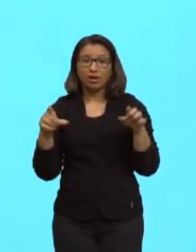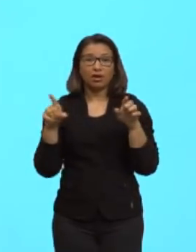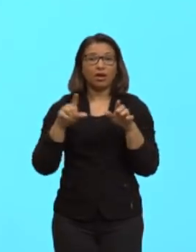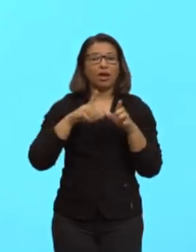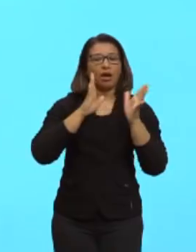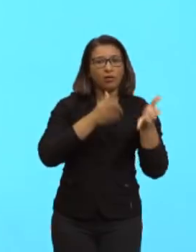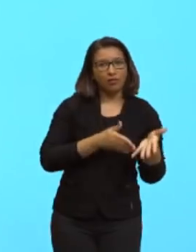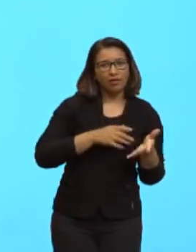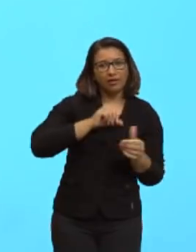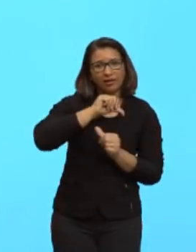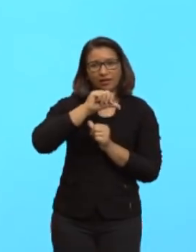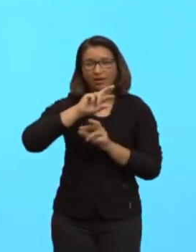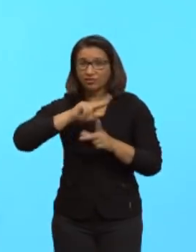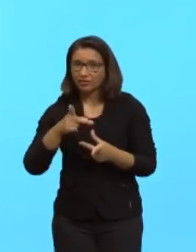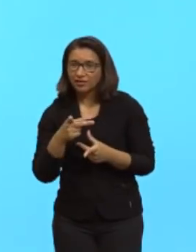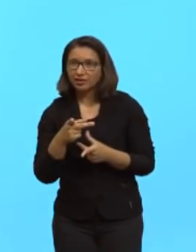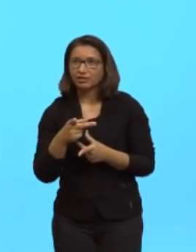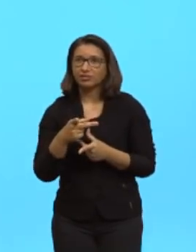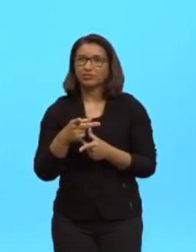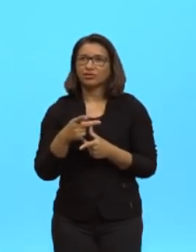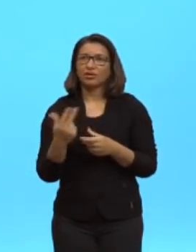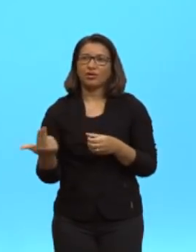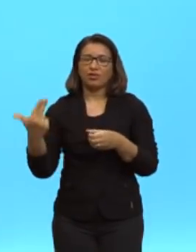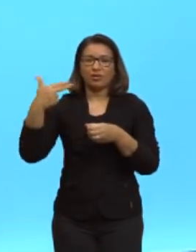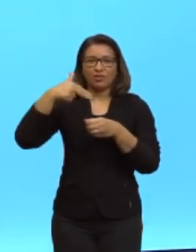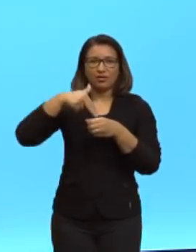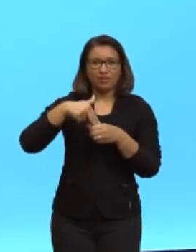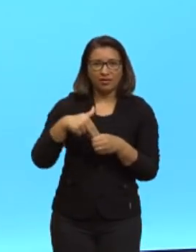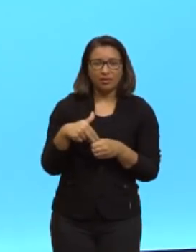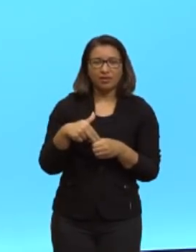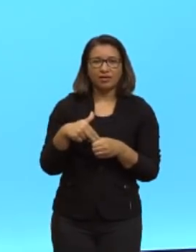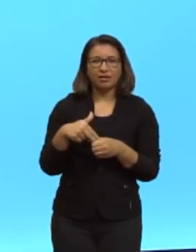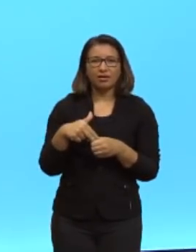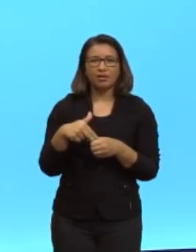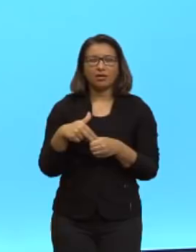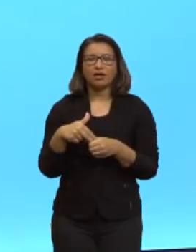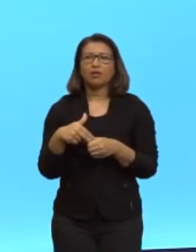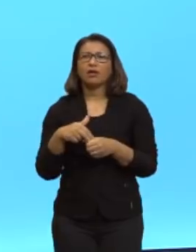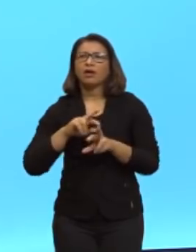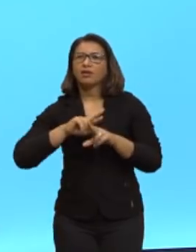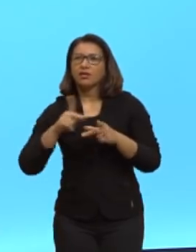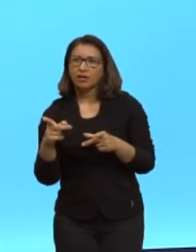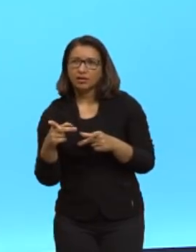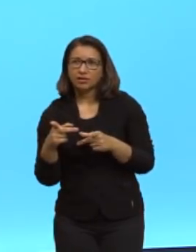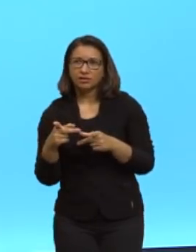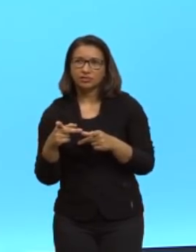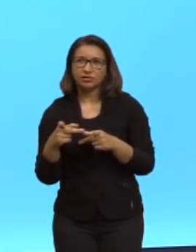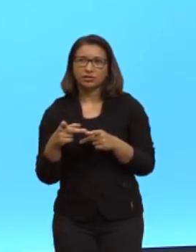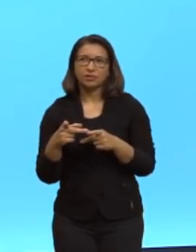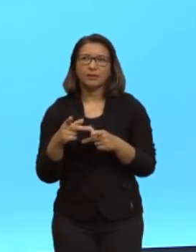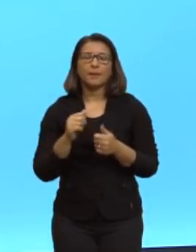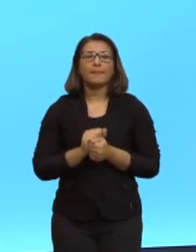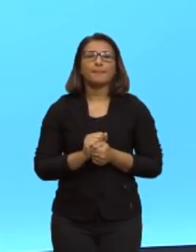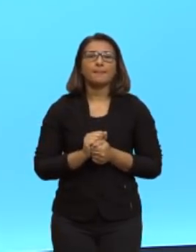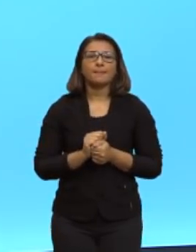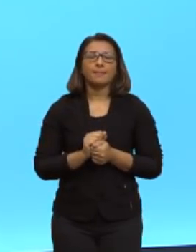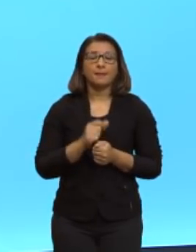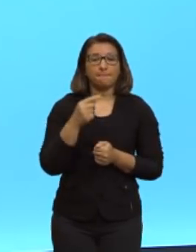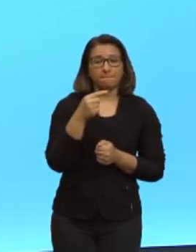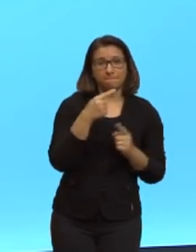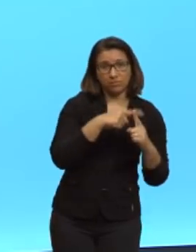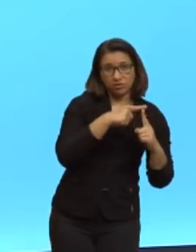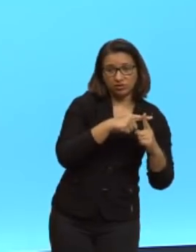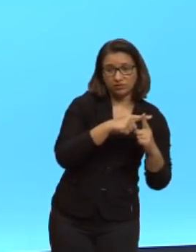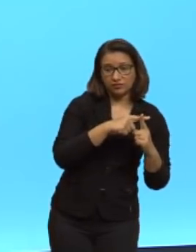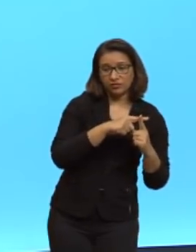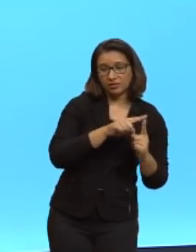aqui o meu delta h é positivo porque ele ganhou calor e aqui o meu deltaga é negativo